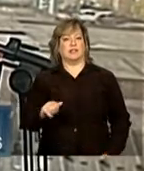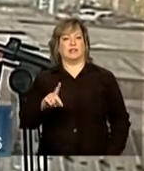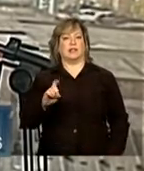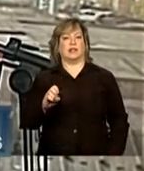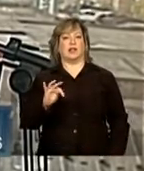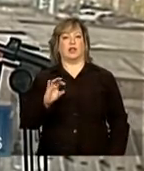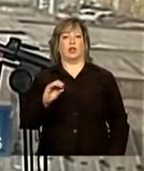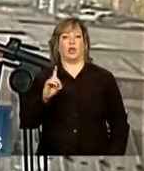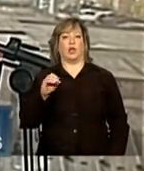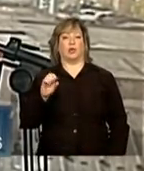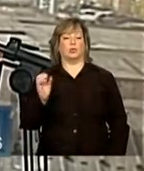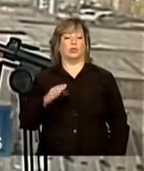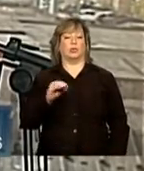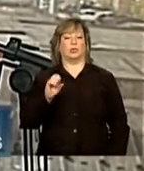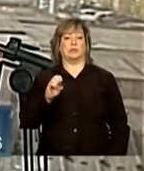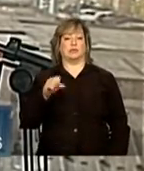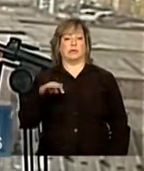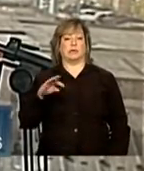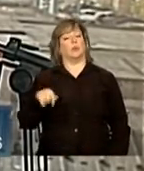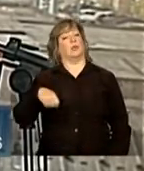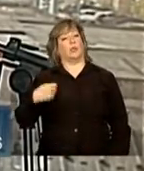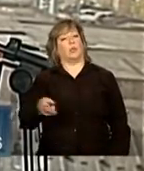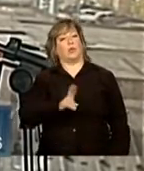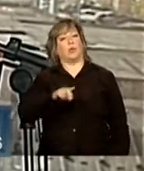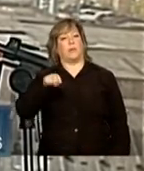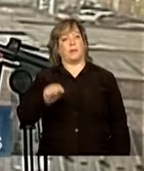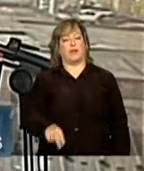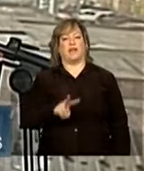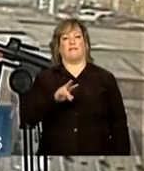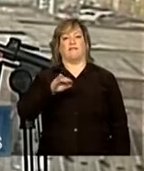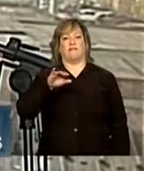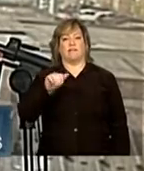Santos, para inaugurar a Via Expressa